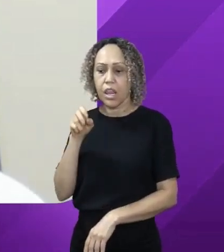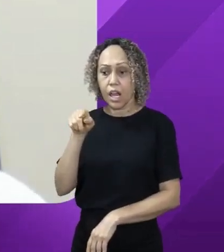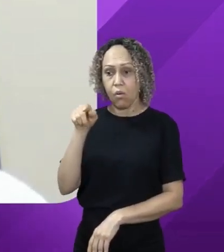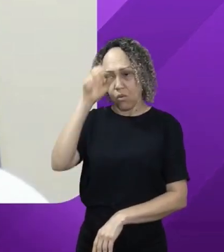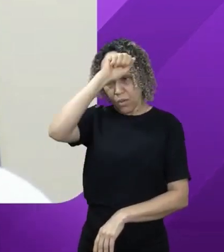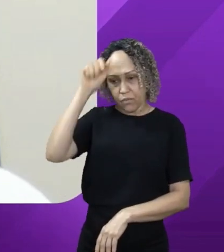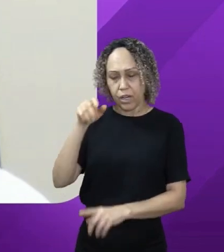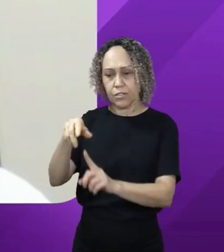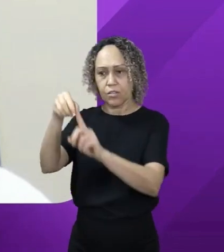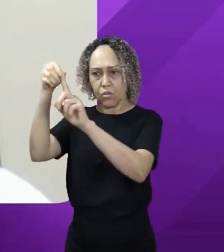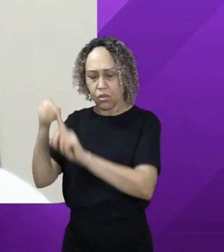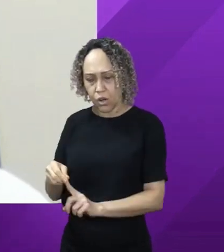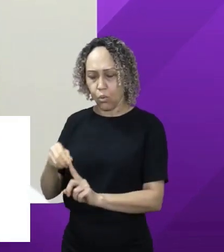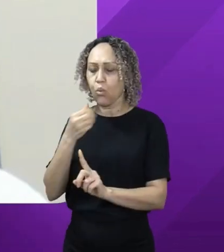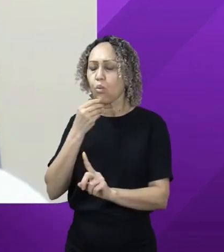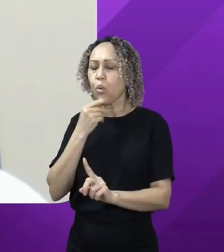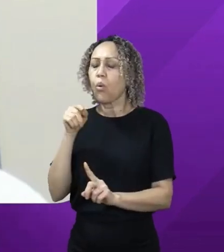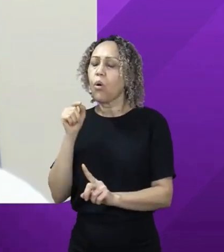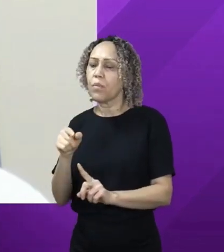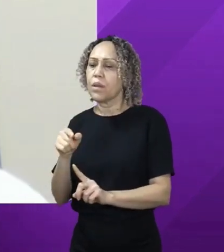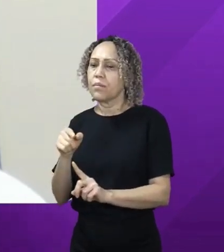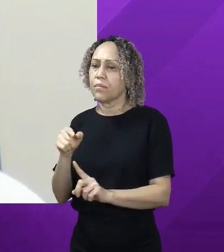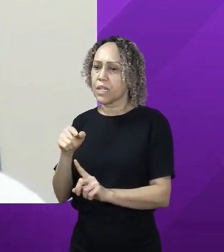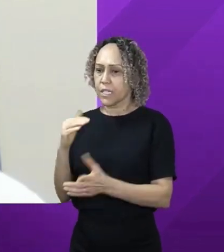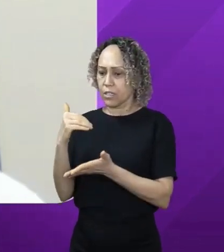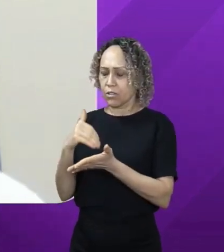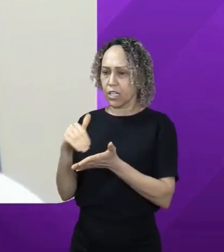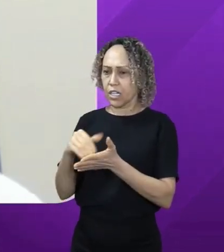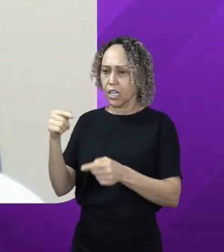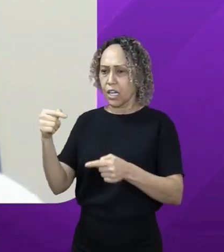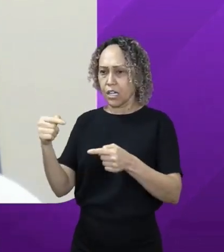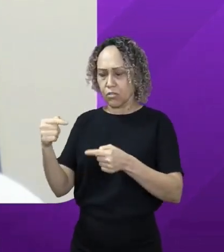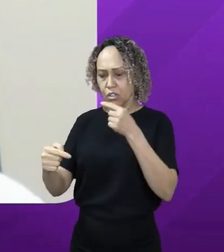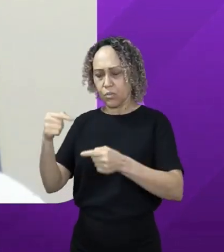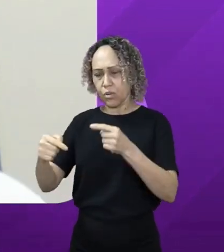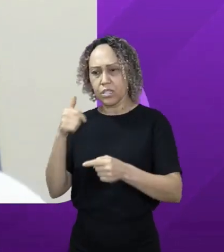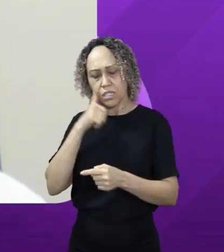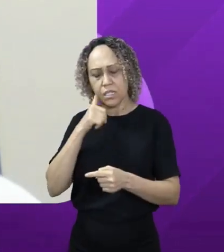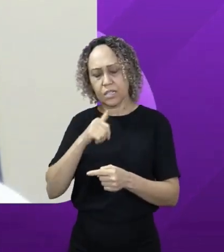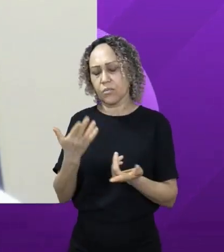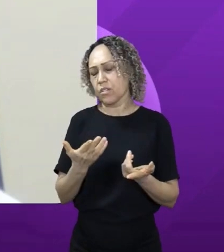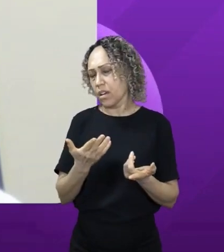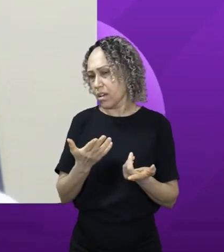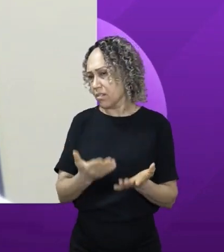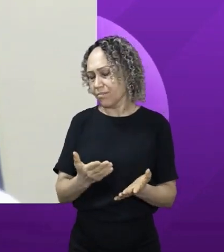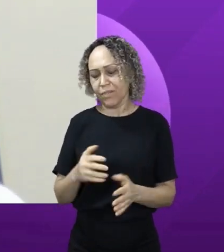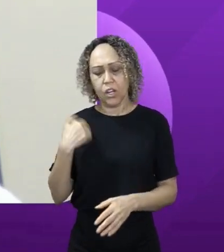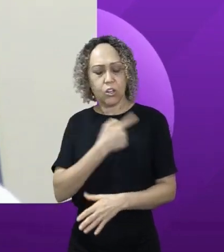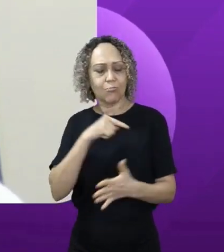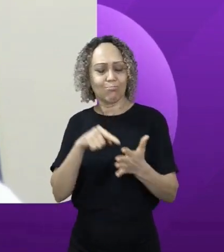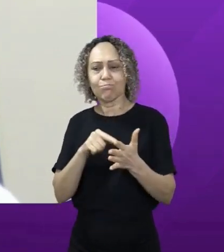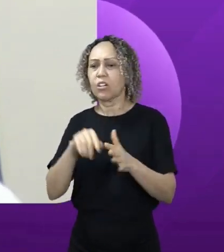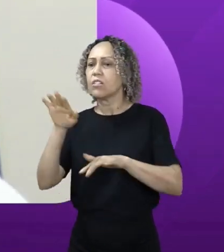Políticas para as Mulheres, né? E nós fomos, inclusive, vítimas de violência aqui por parte dos blogueiros, já que da imprensa, que representa a